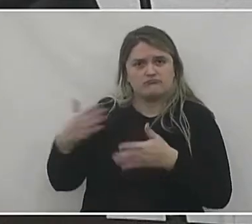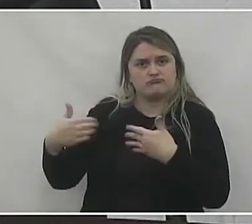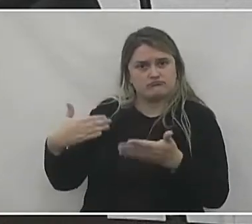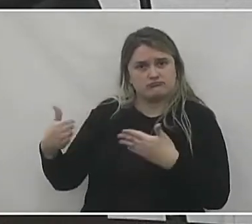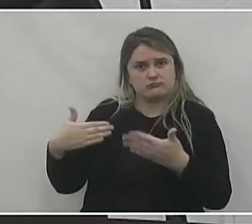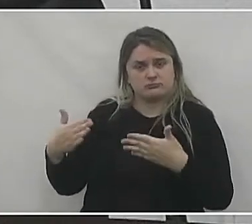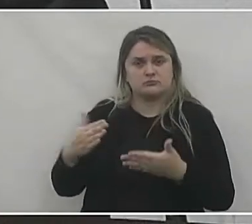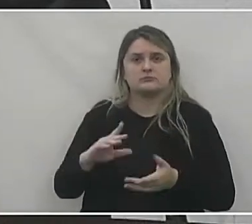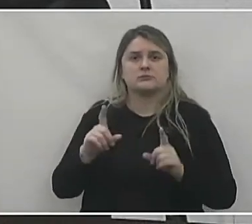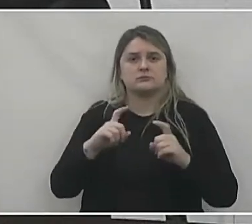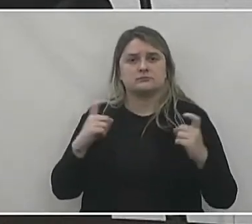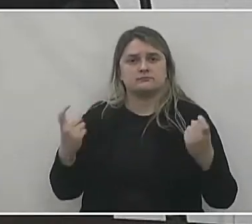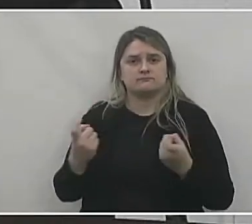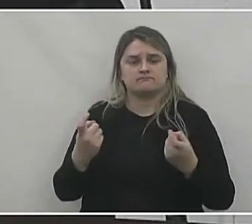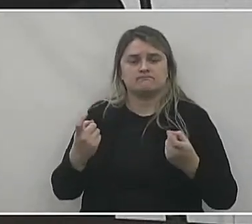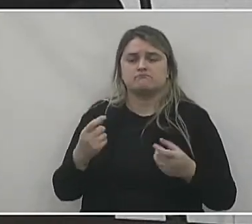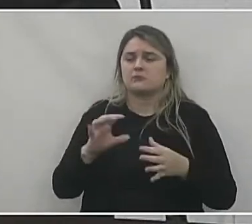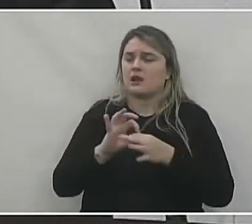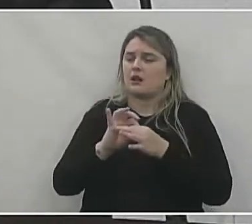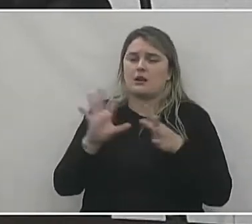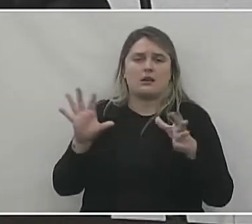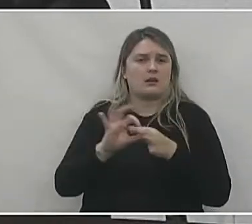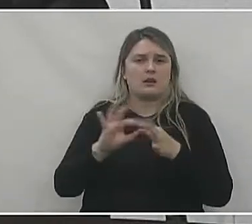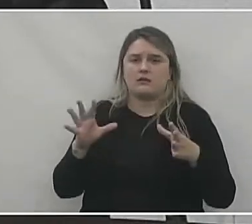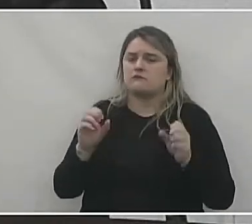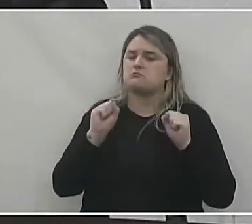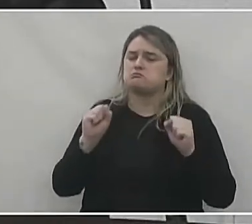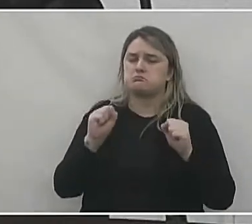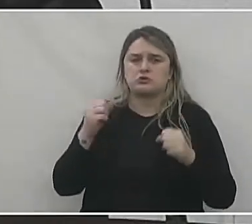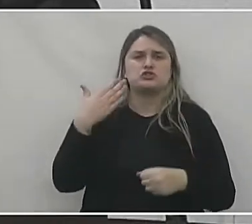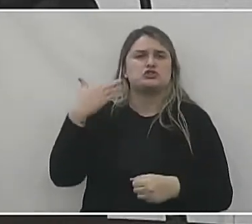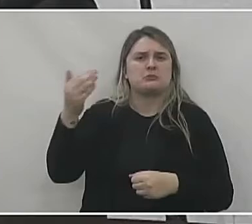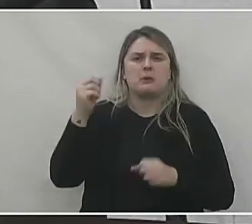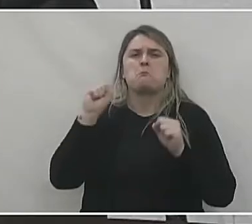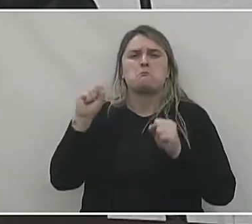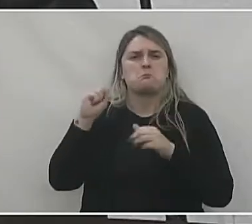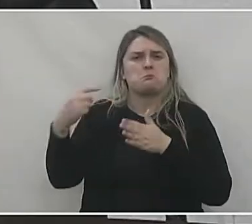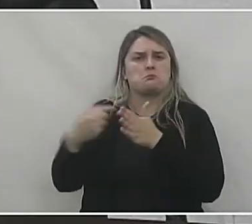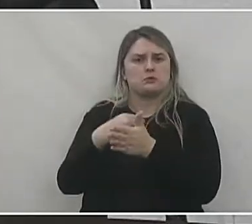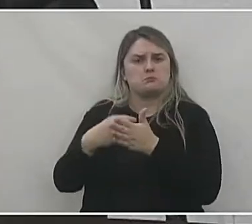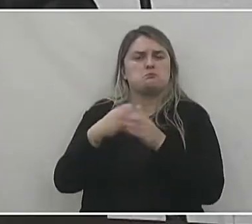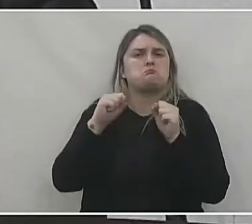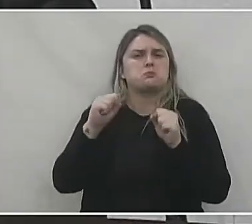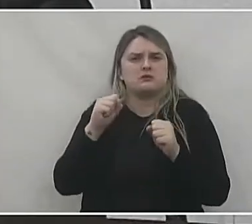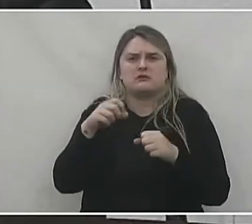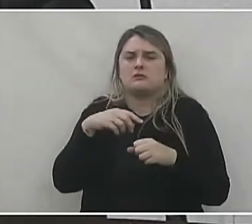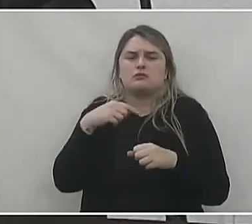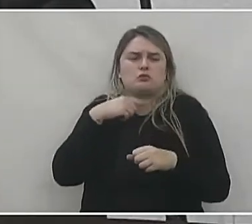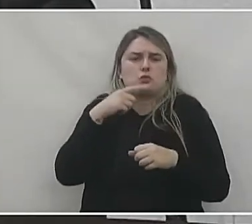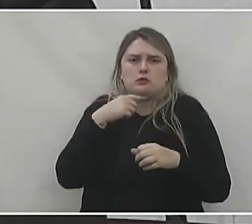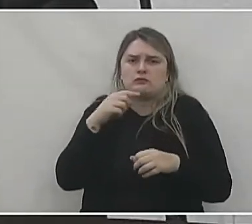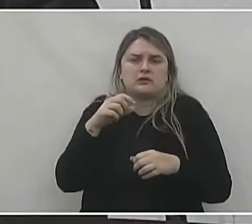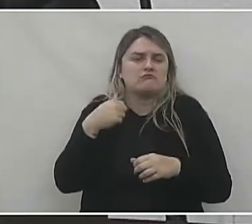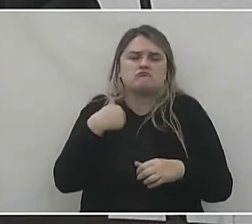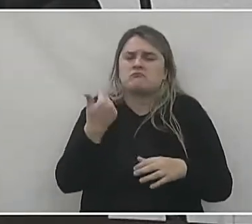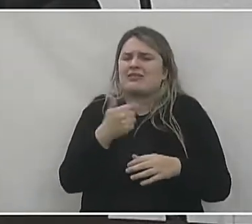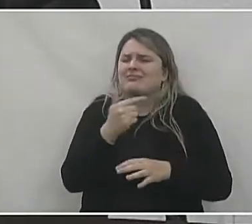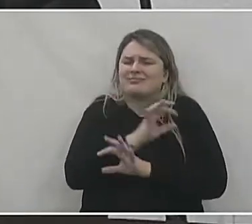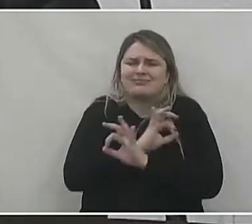dar continuidade à sessão e fico a inteiro a dispor para qualquer pergunta, qualquer dúvida dos vereadores. Eu não tenho